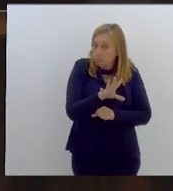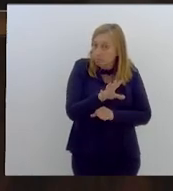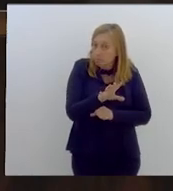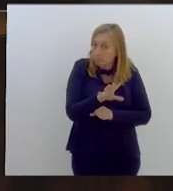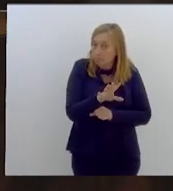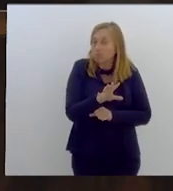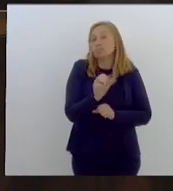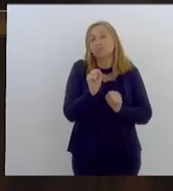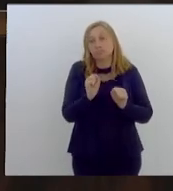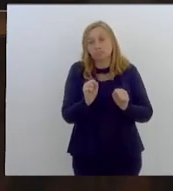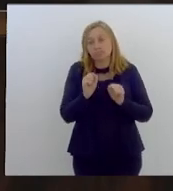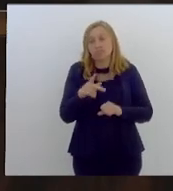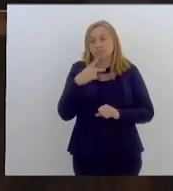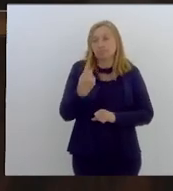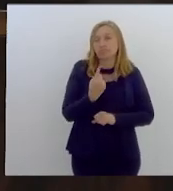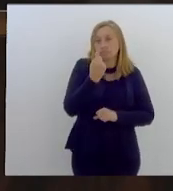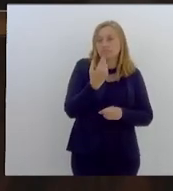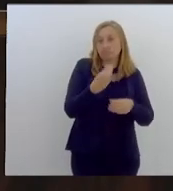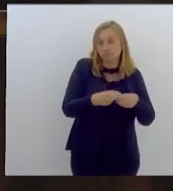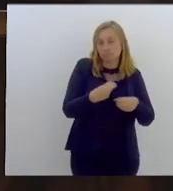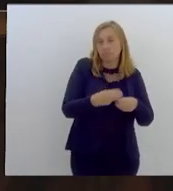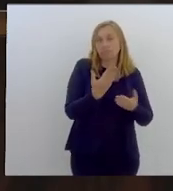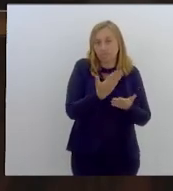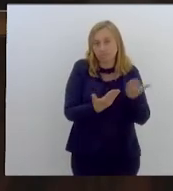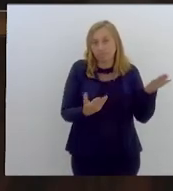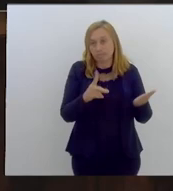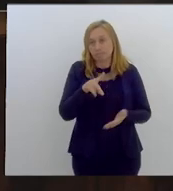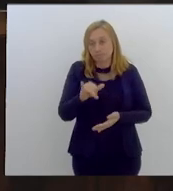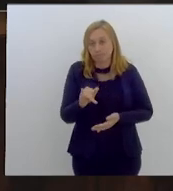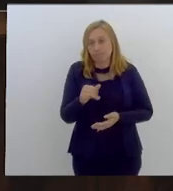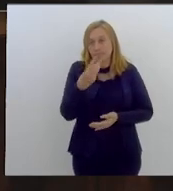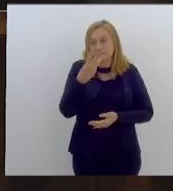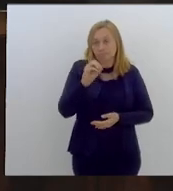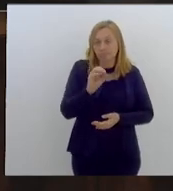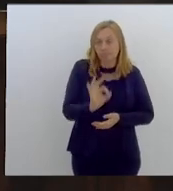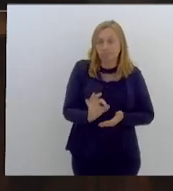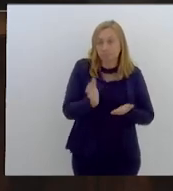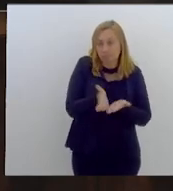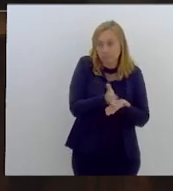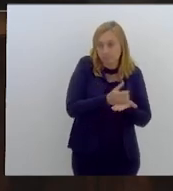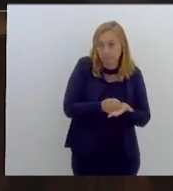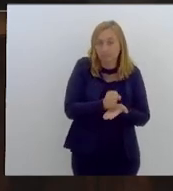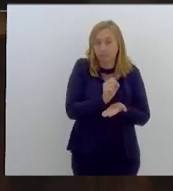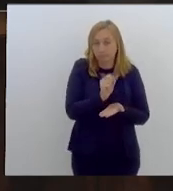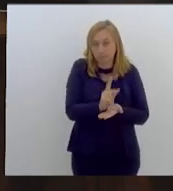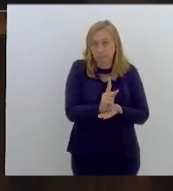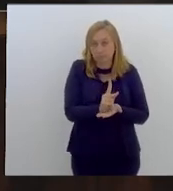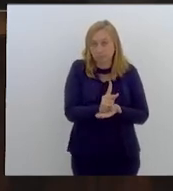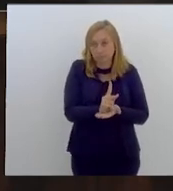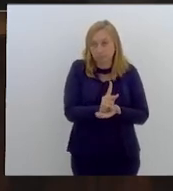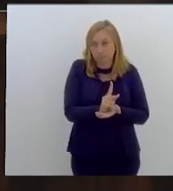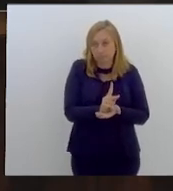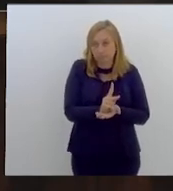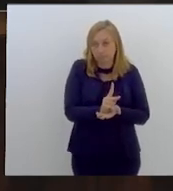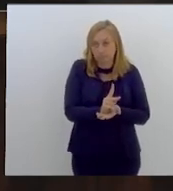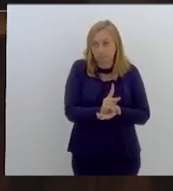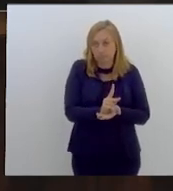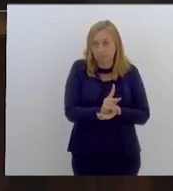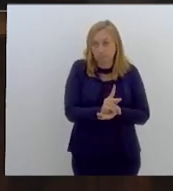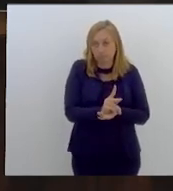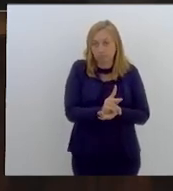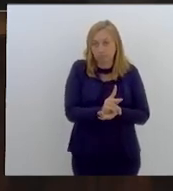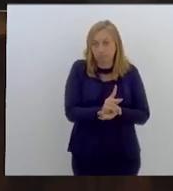você poderia dizer, um município vai perder 30% da sua arrecadação. Então, da forma que Vossa